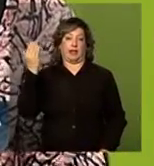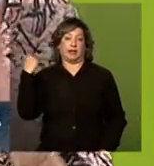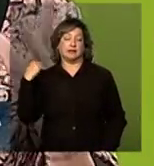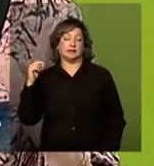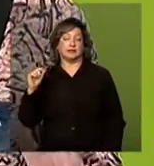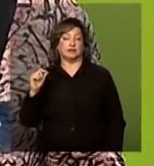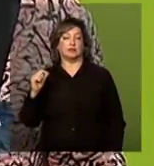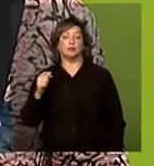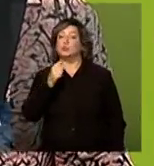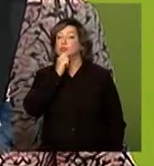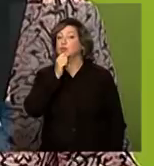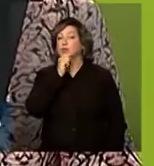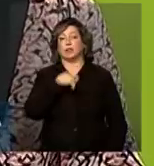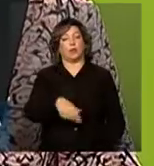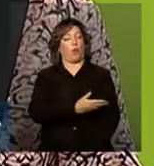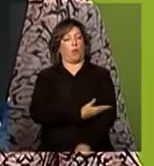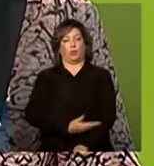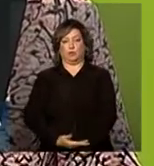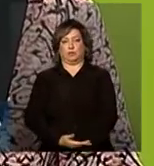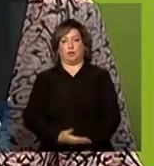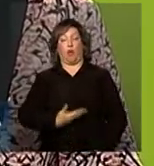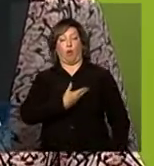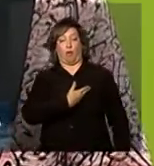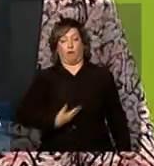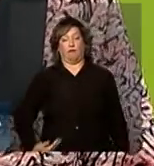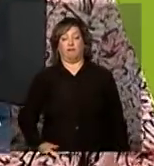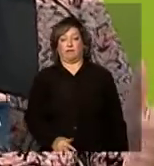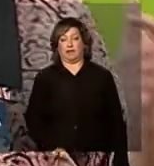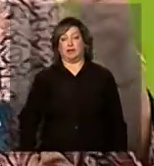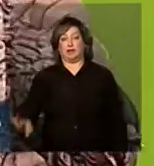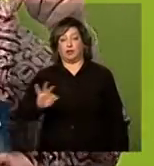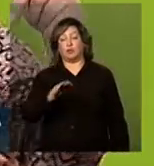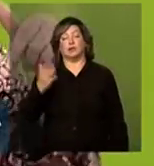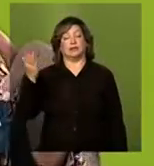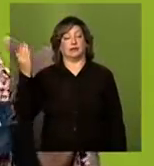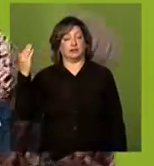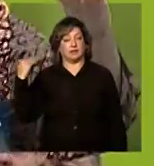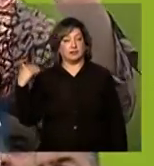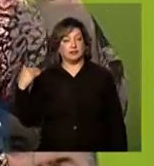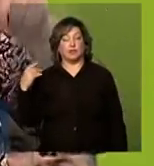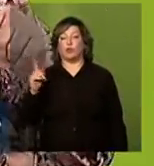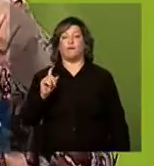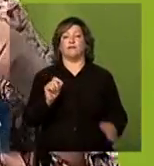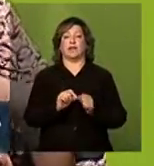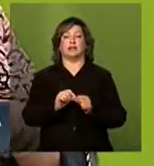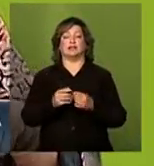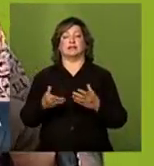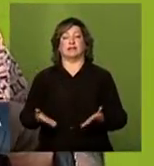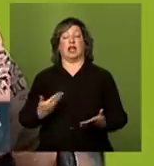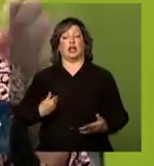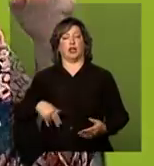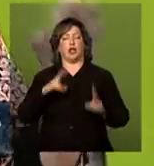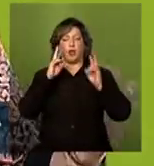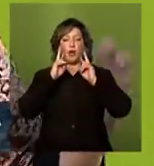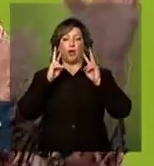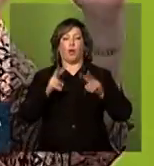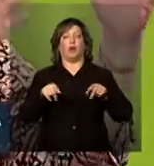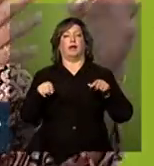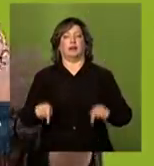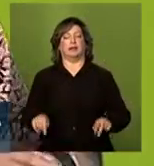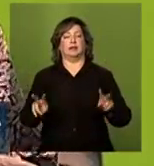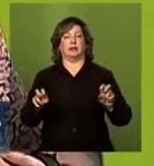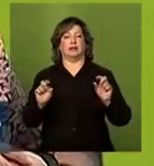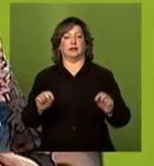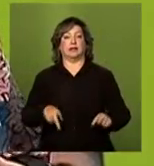municípios o governo federal olhar para esses municípios a gente olha nessa questão desses